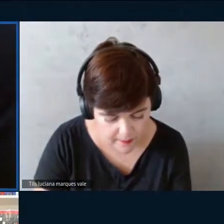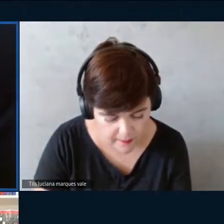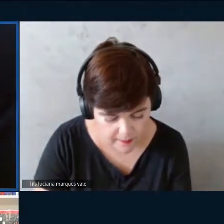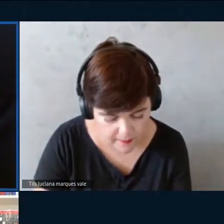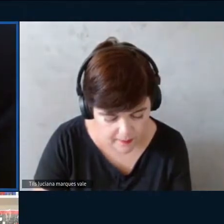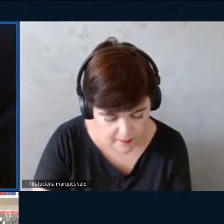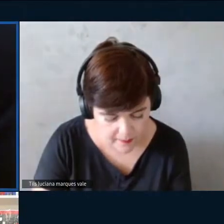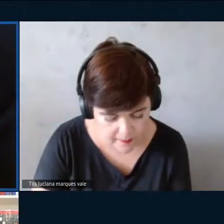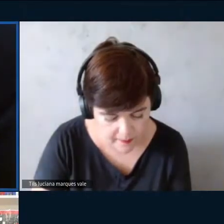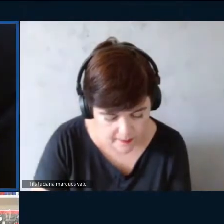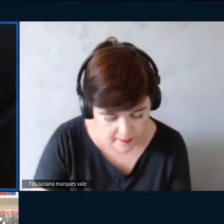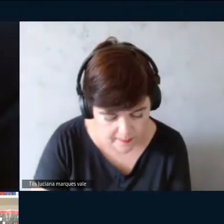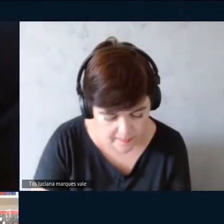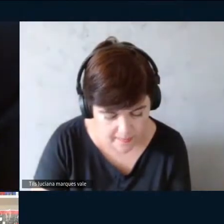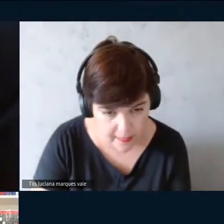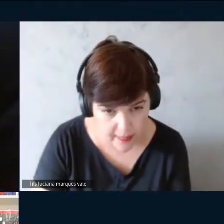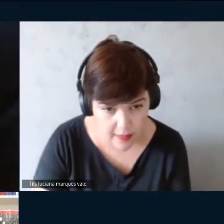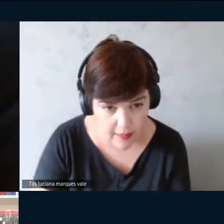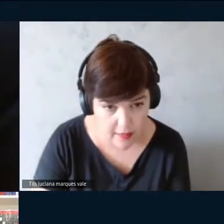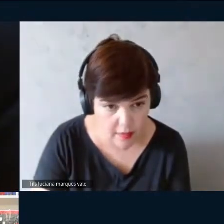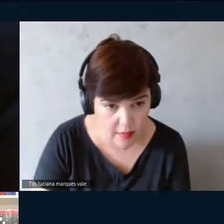Tiago Coimbra.